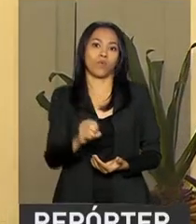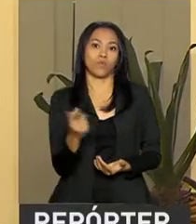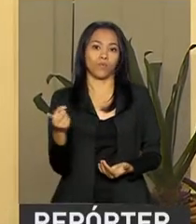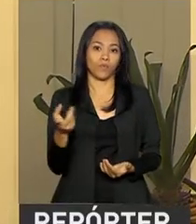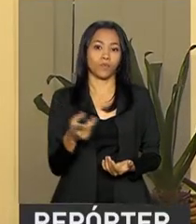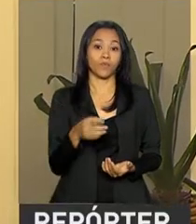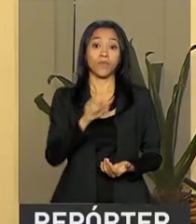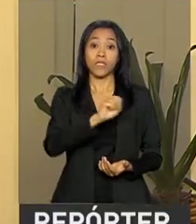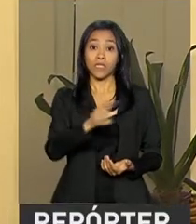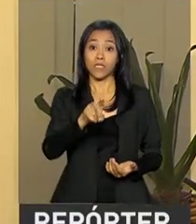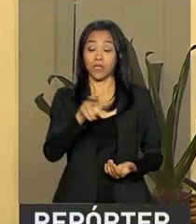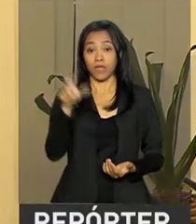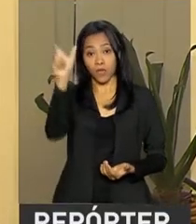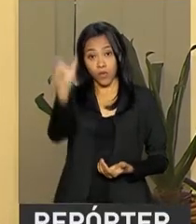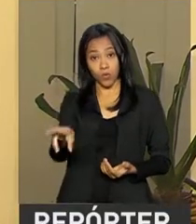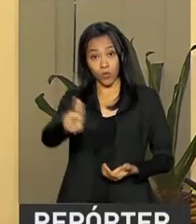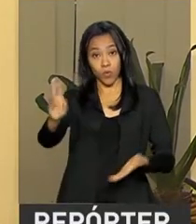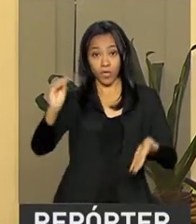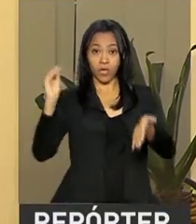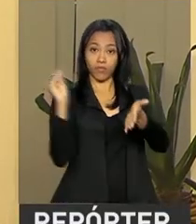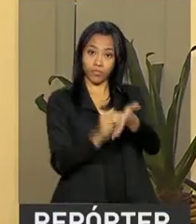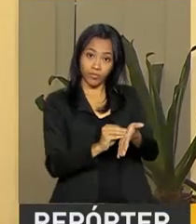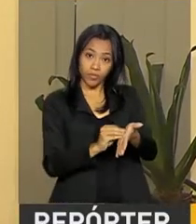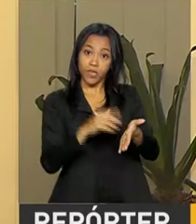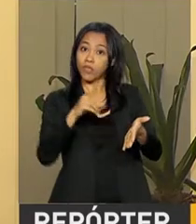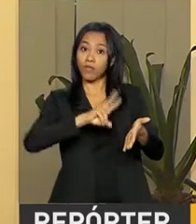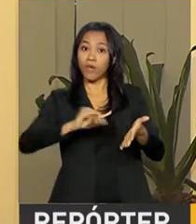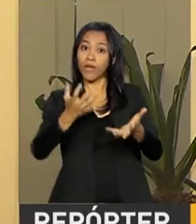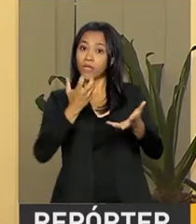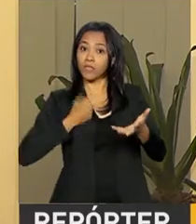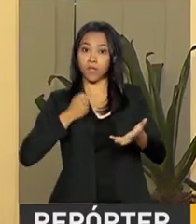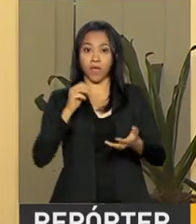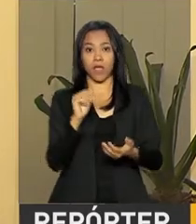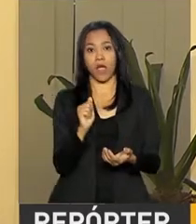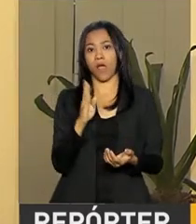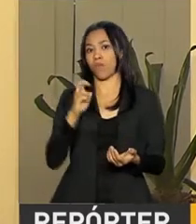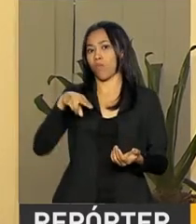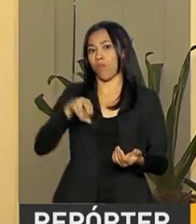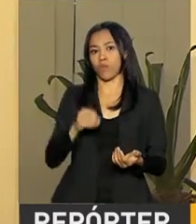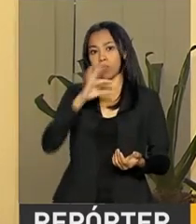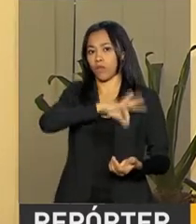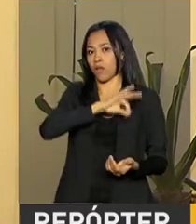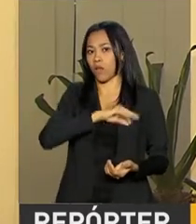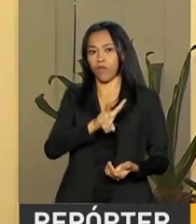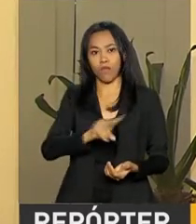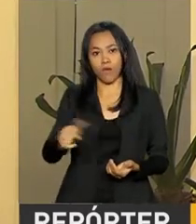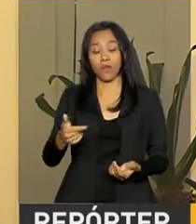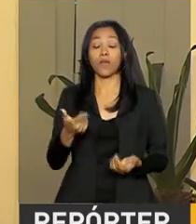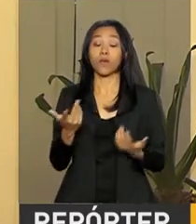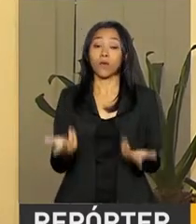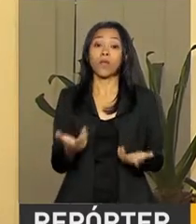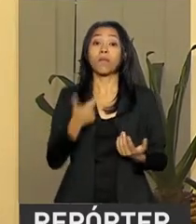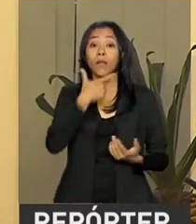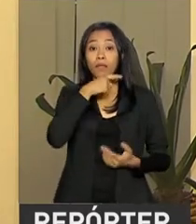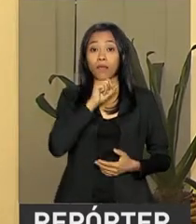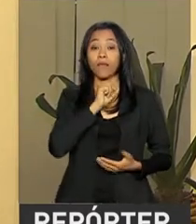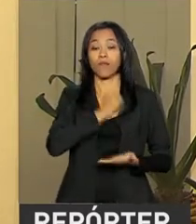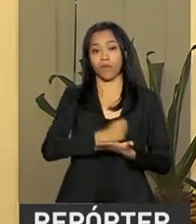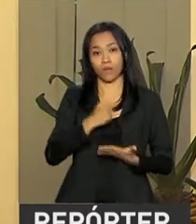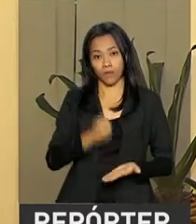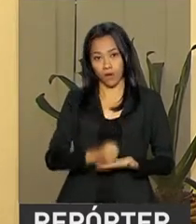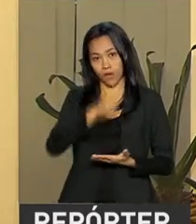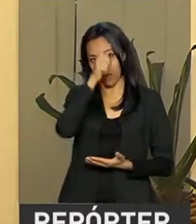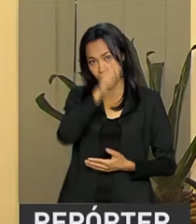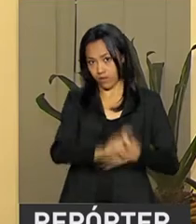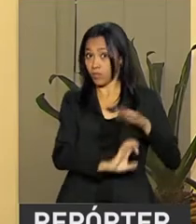estiver registrado na RAIS, ele não vai receber o abono salarial. Para o empregador, além de cumprir a legislação, ele vai receber